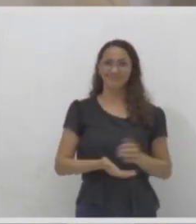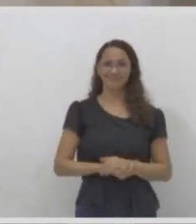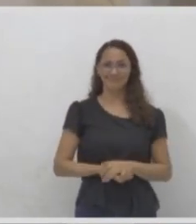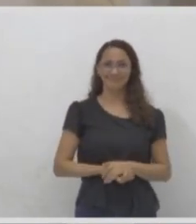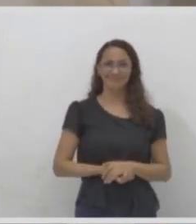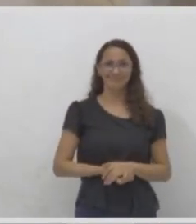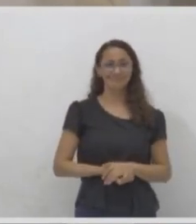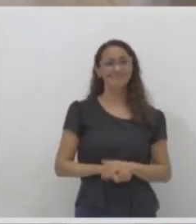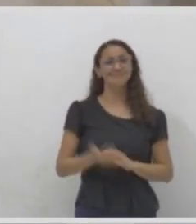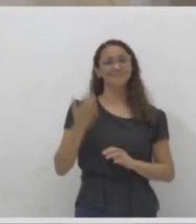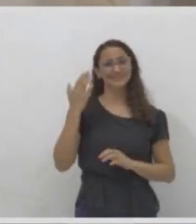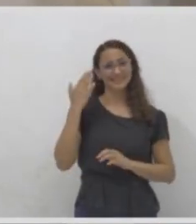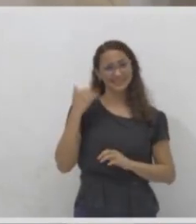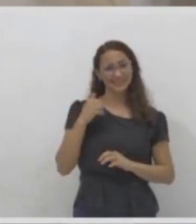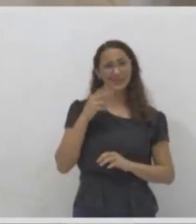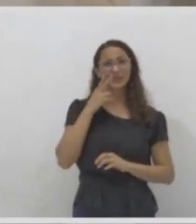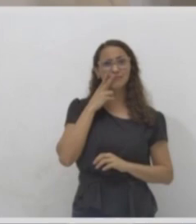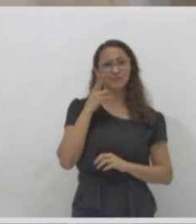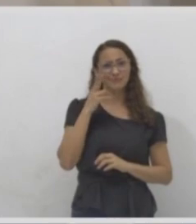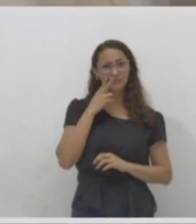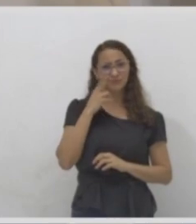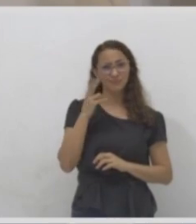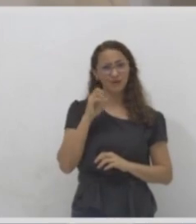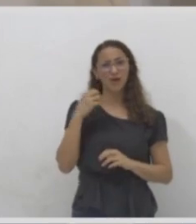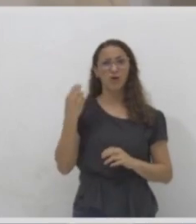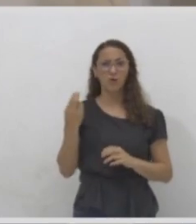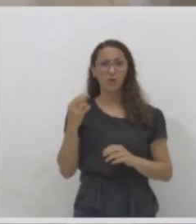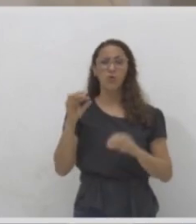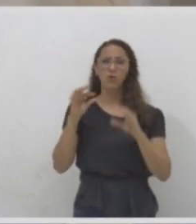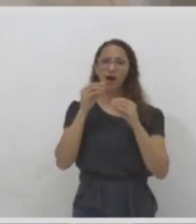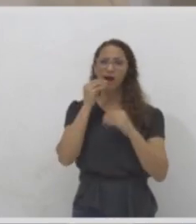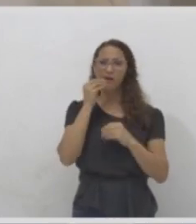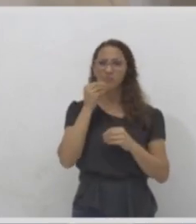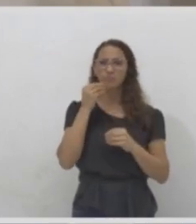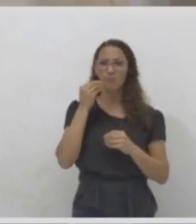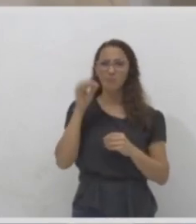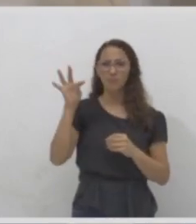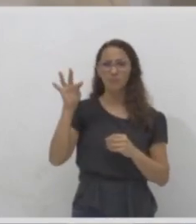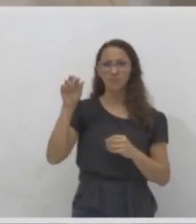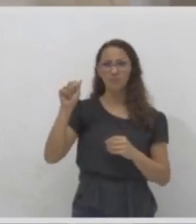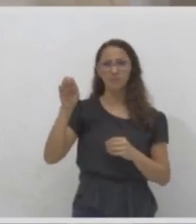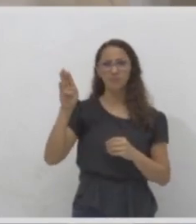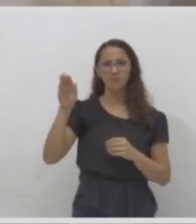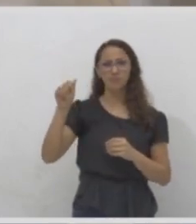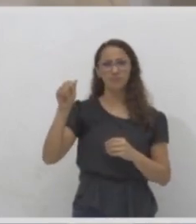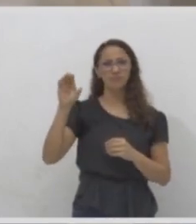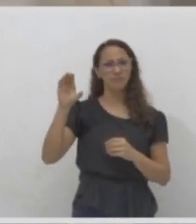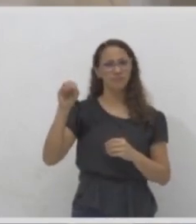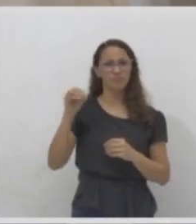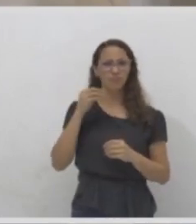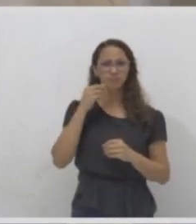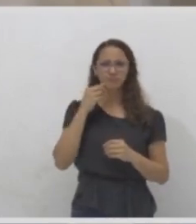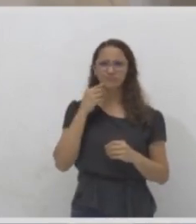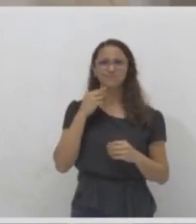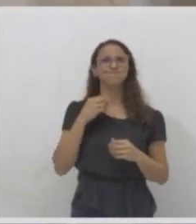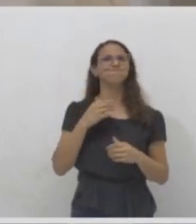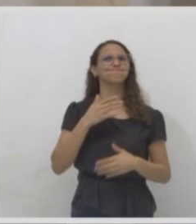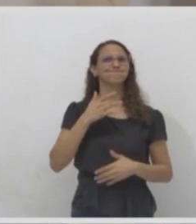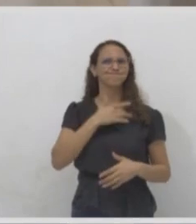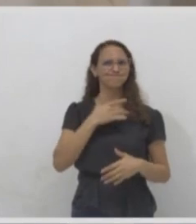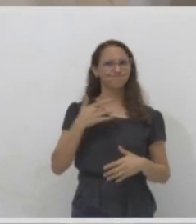gente sabe que fumar, mascar cigarro, mascar tabaco, prejudica muito a saúde, né? Não